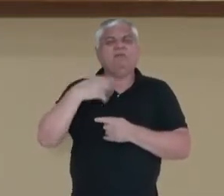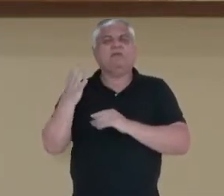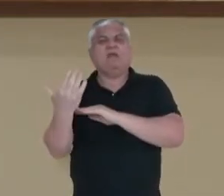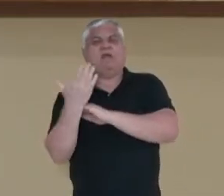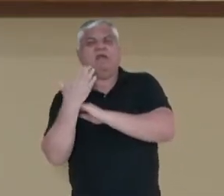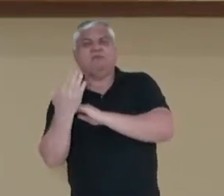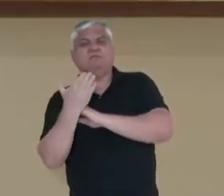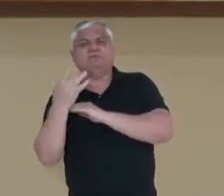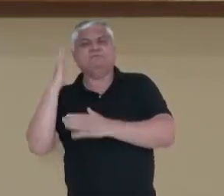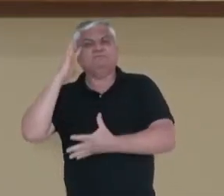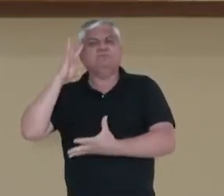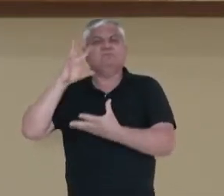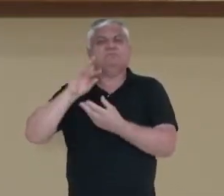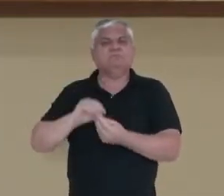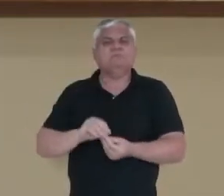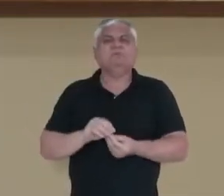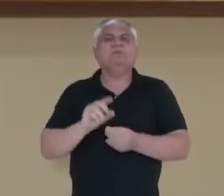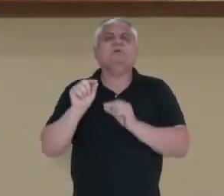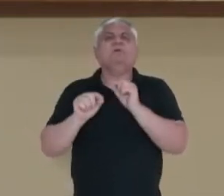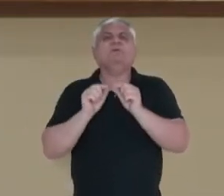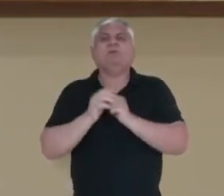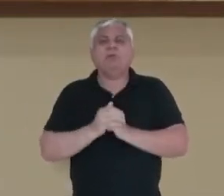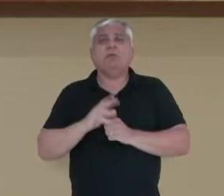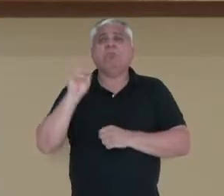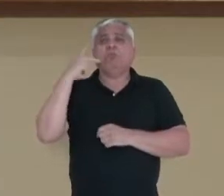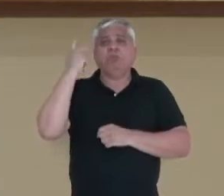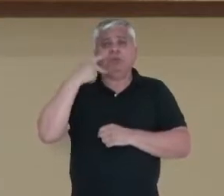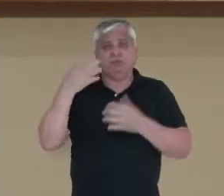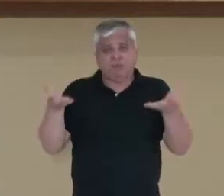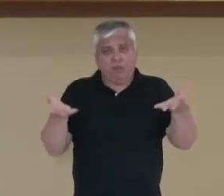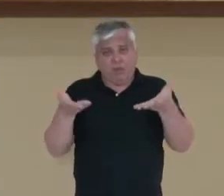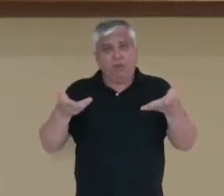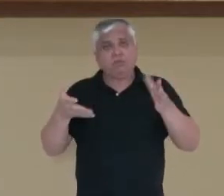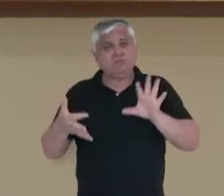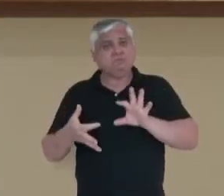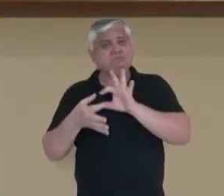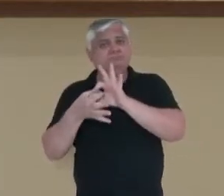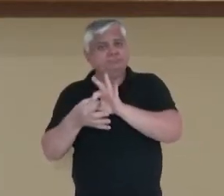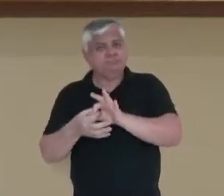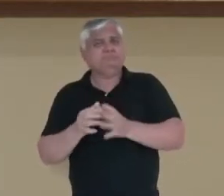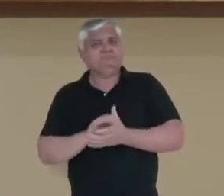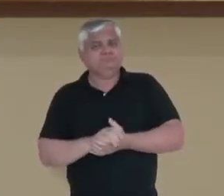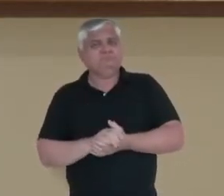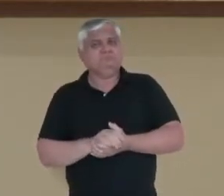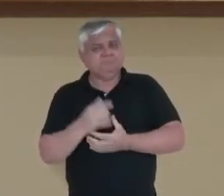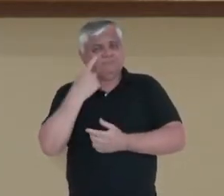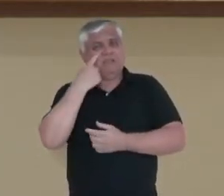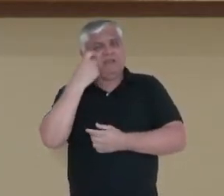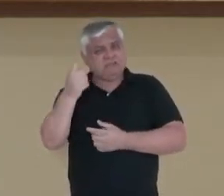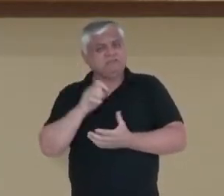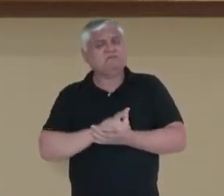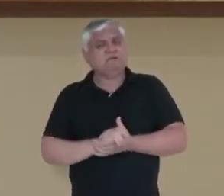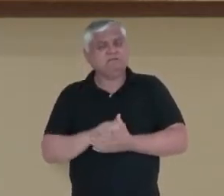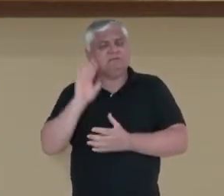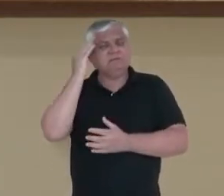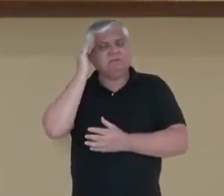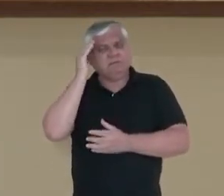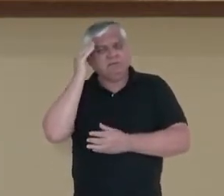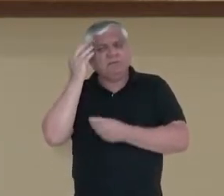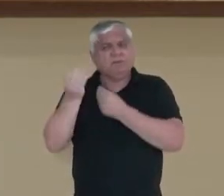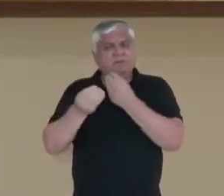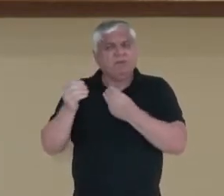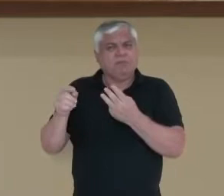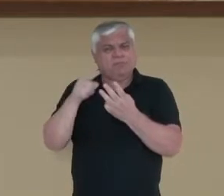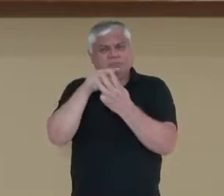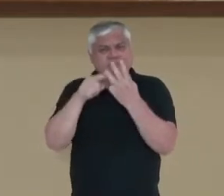ajuda a compreender até a política no nosso dia a dia. Então é muito interessante a gente entender melhor